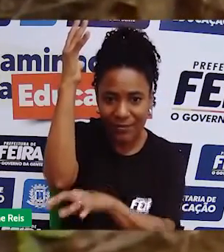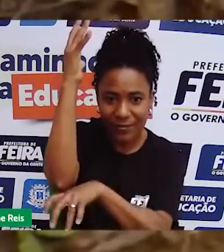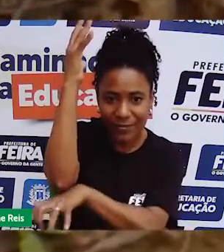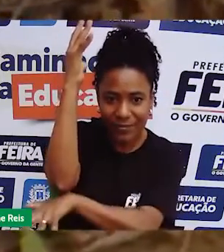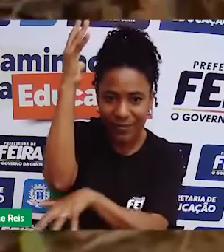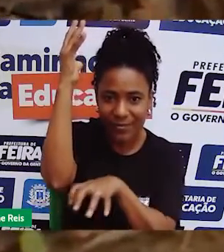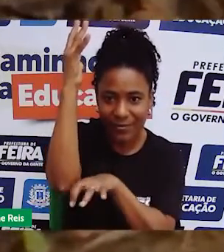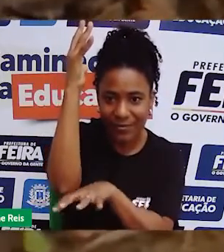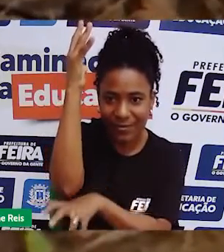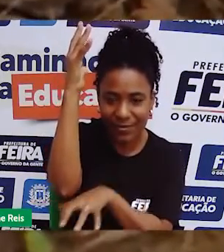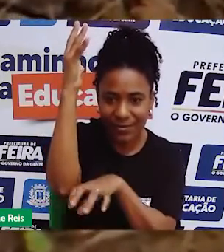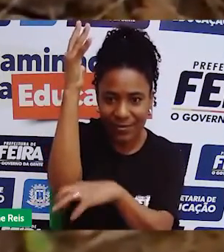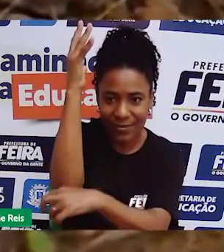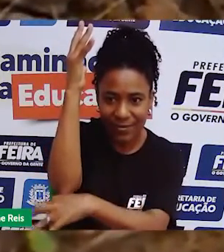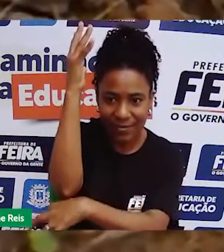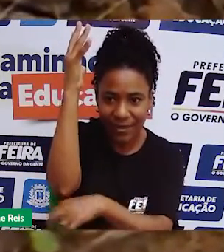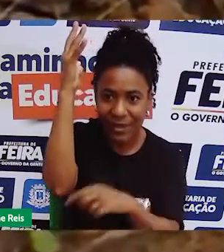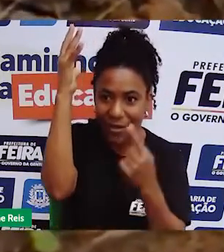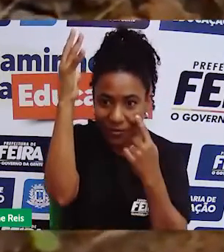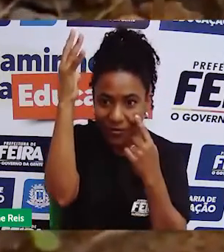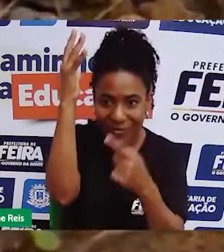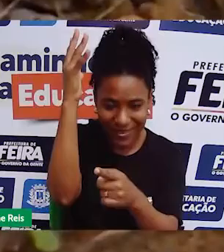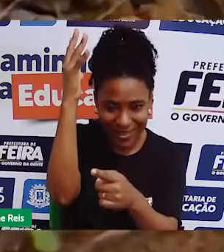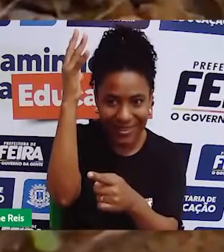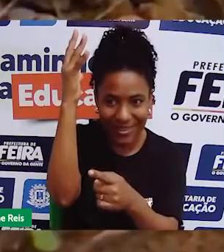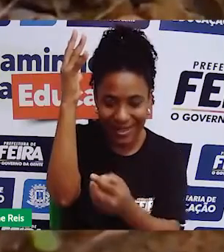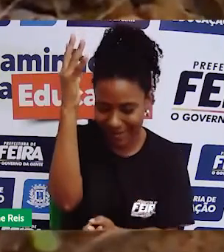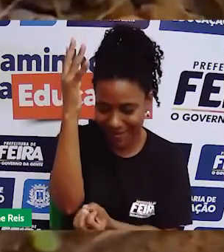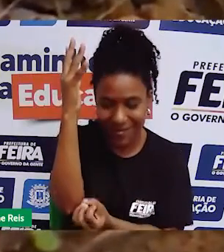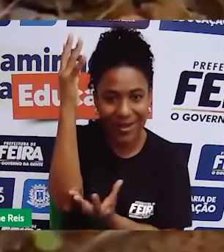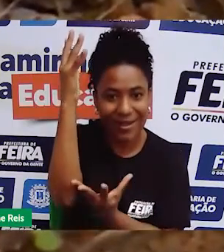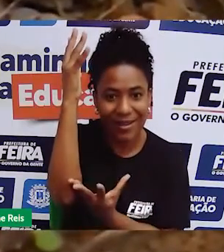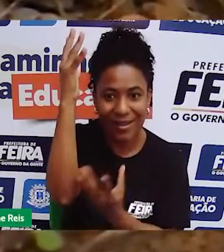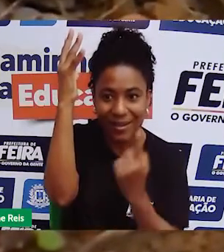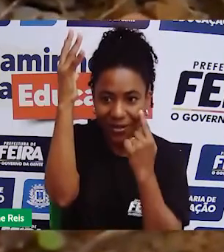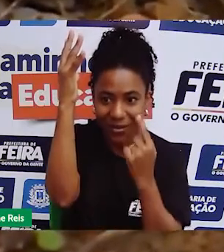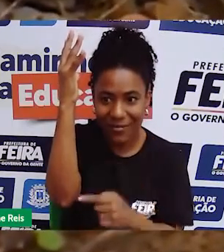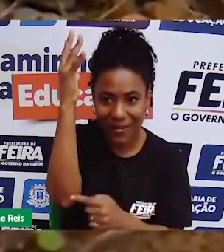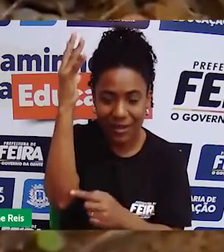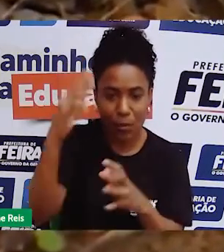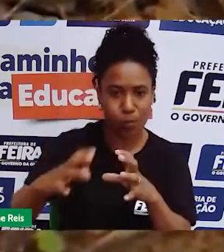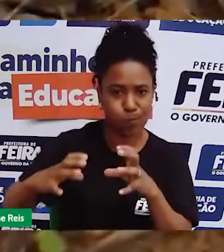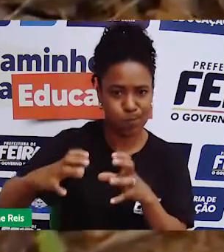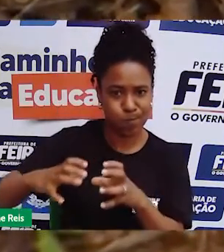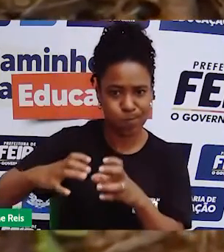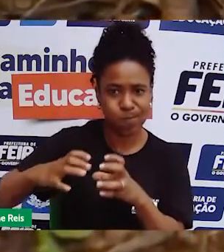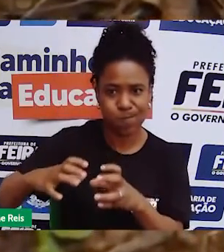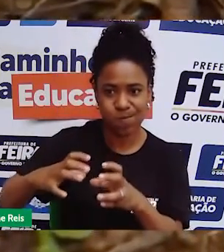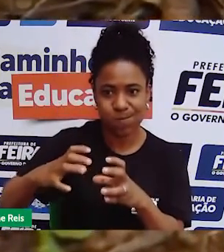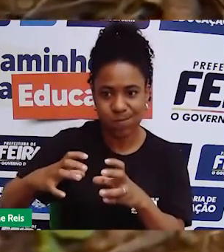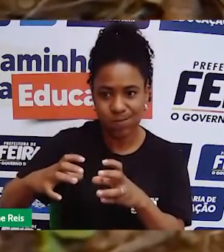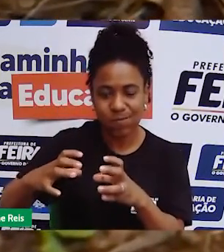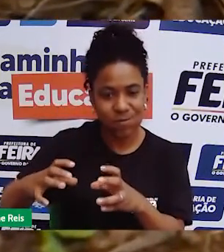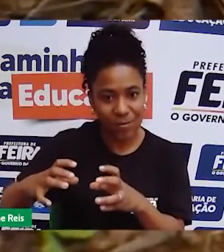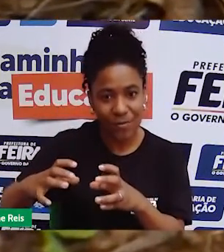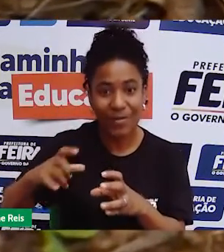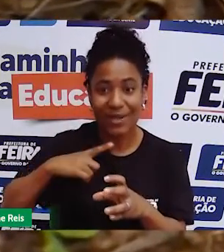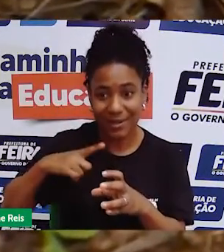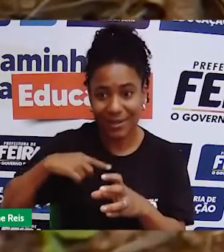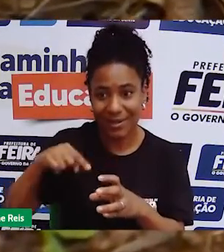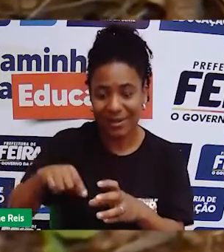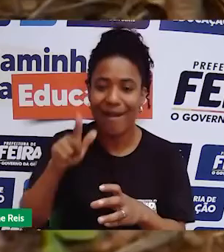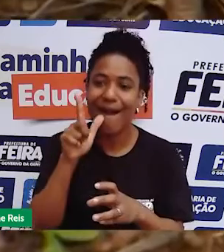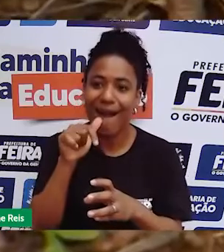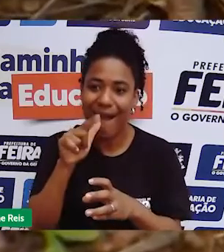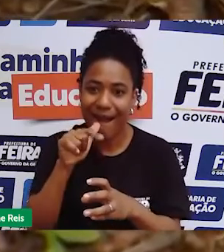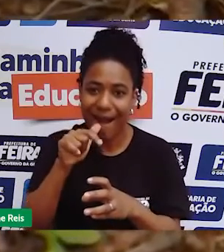cuca de umbu, Que já começa a aparecer aqui, que já né? começa a aparecer aqui, chamada de tubérculos, né? Tira essa parte de terra aqui em